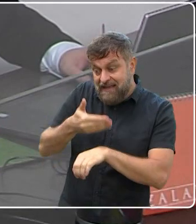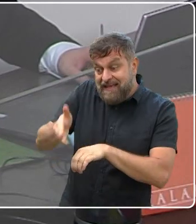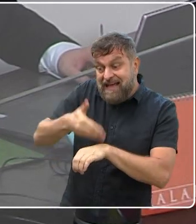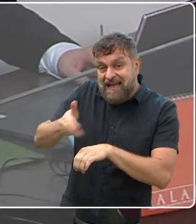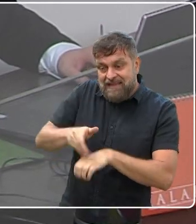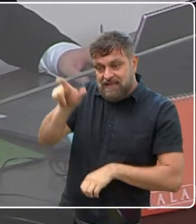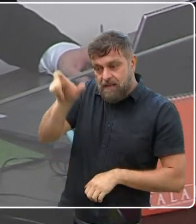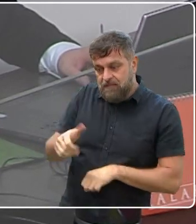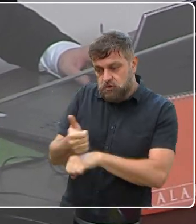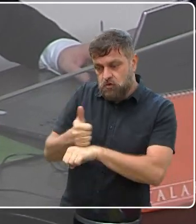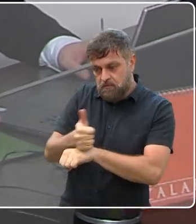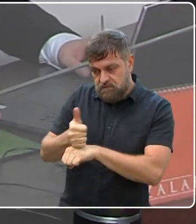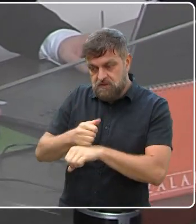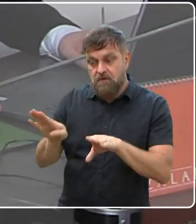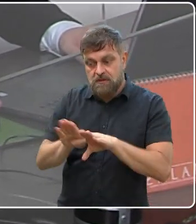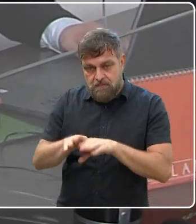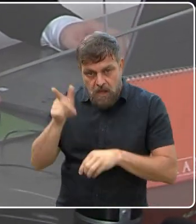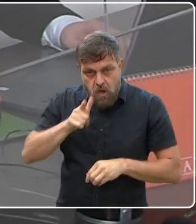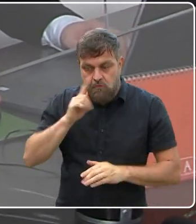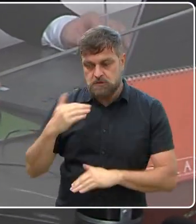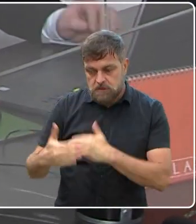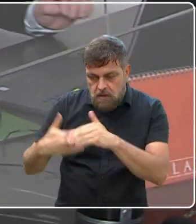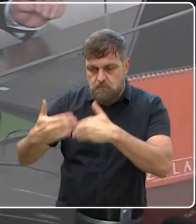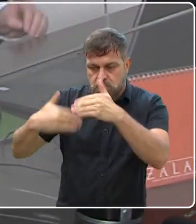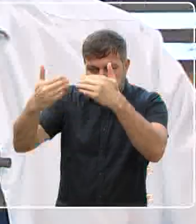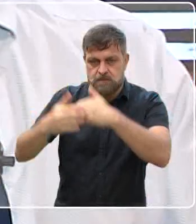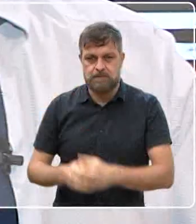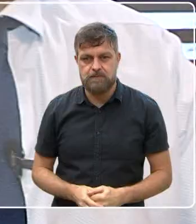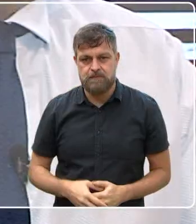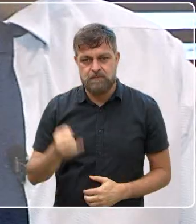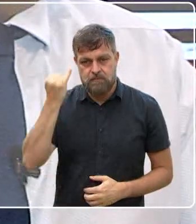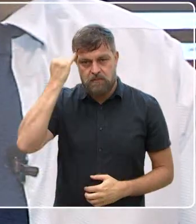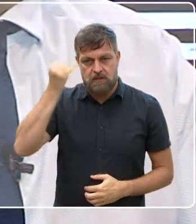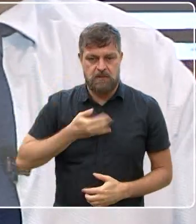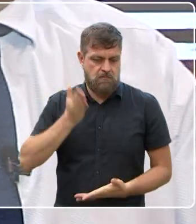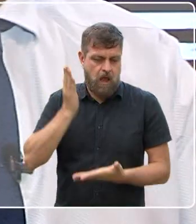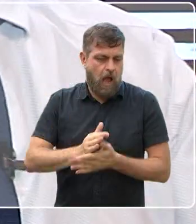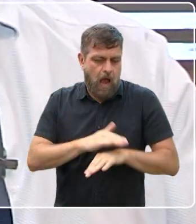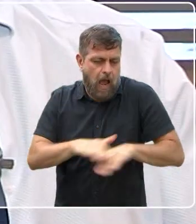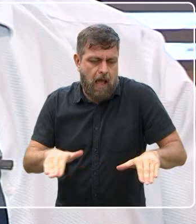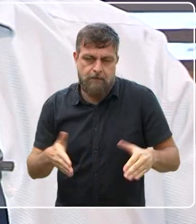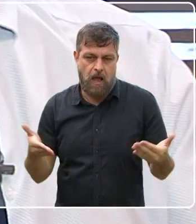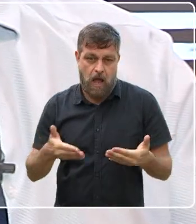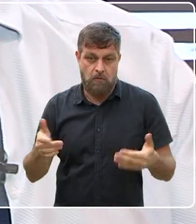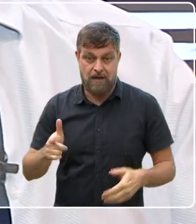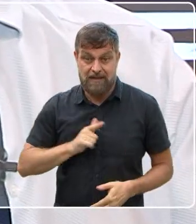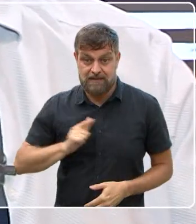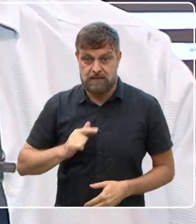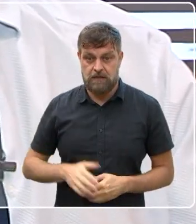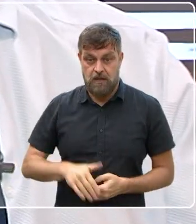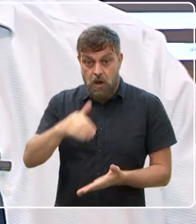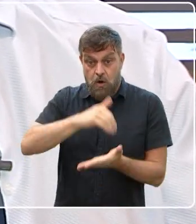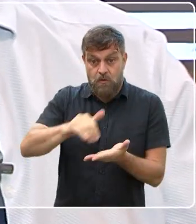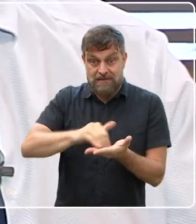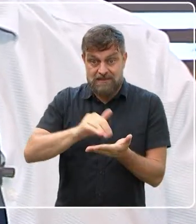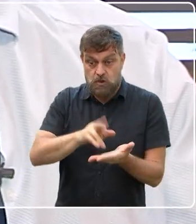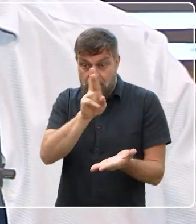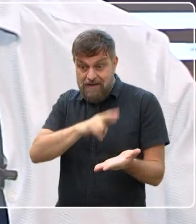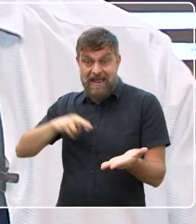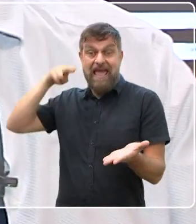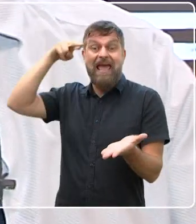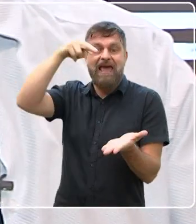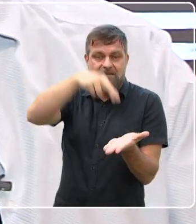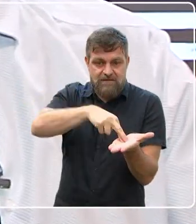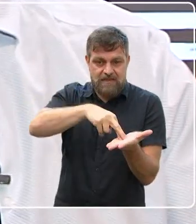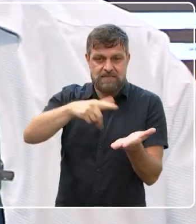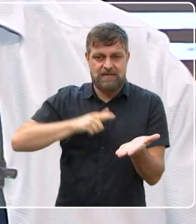outros profissionais para que também cresçam na carreira. A ideia não é acabar a segunda ou terceira geração, a ideia é fazer disso um escritório de referência e